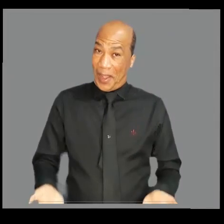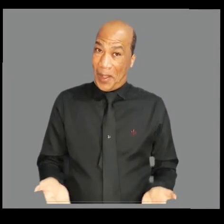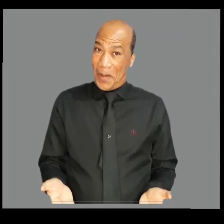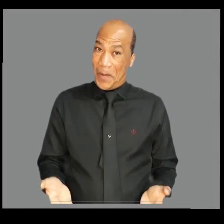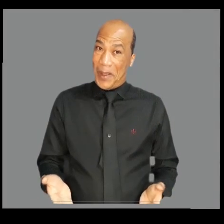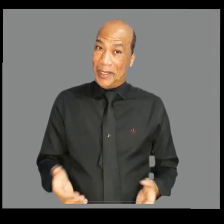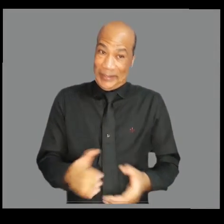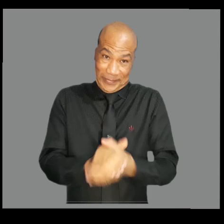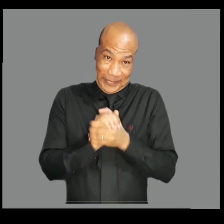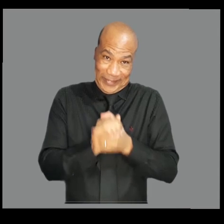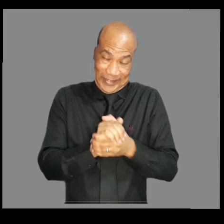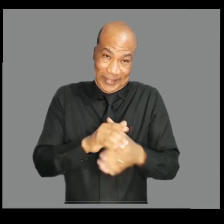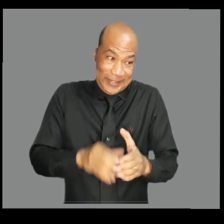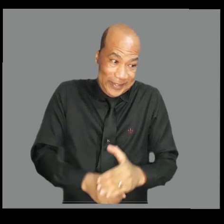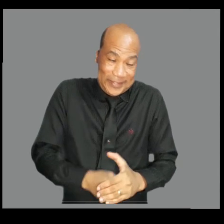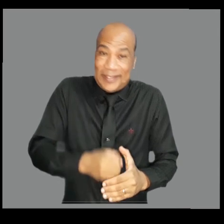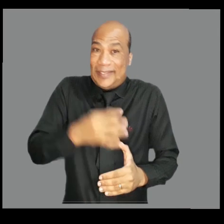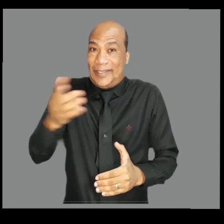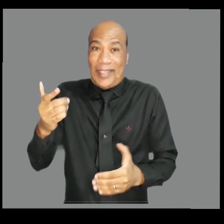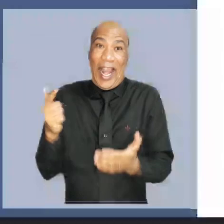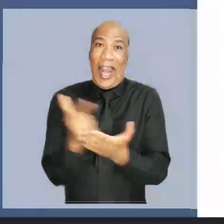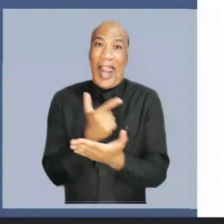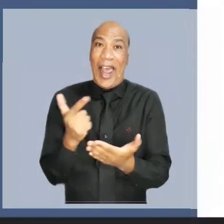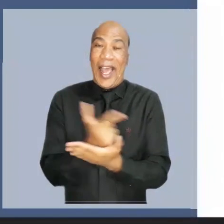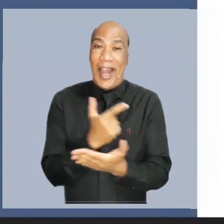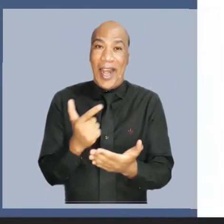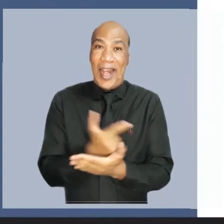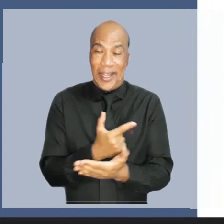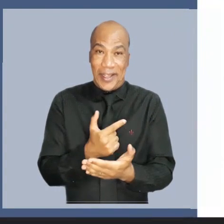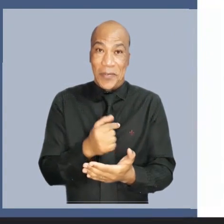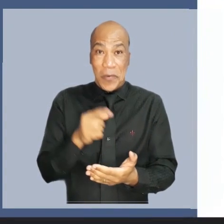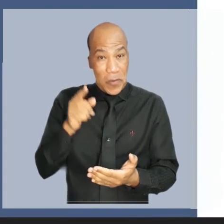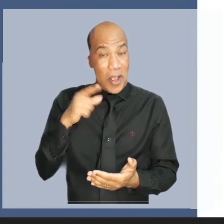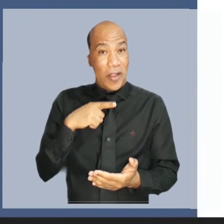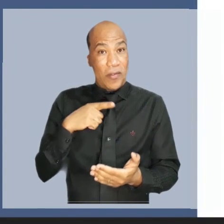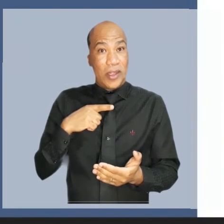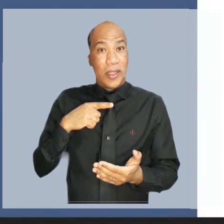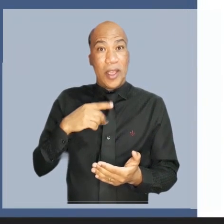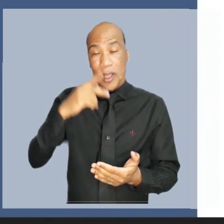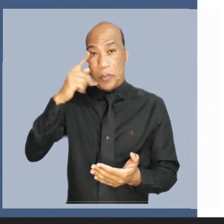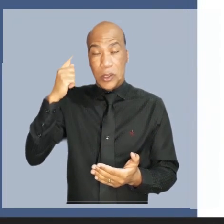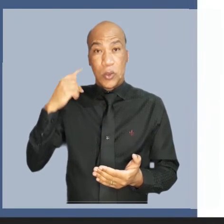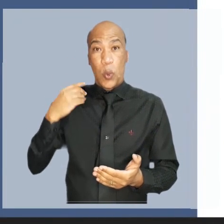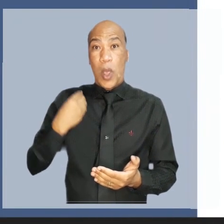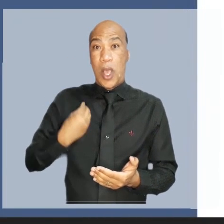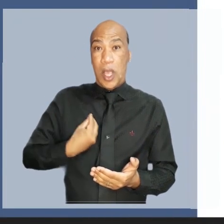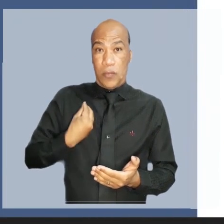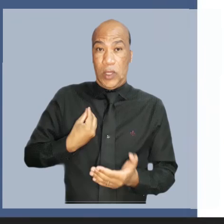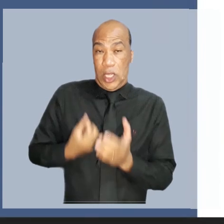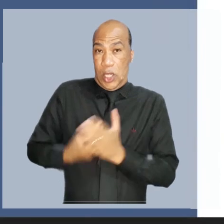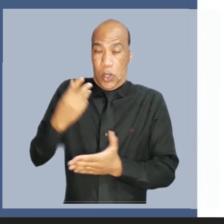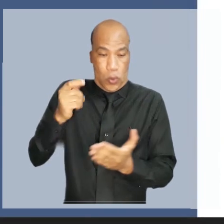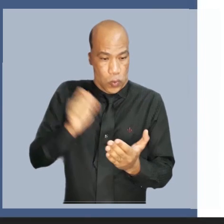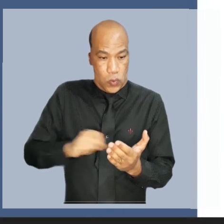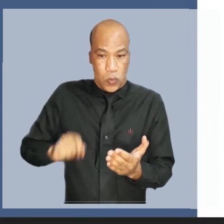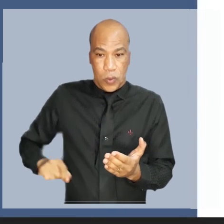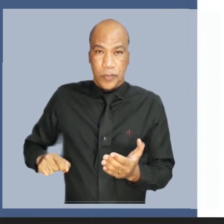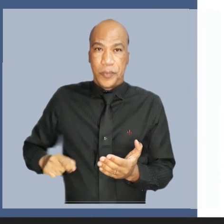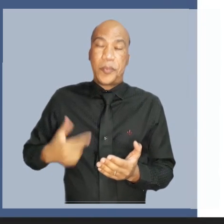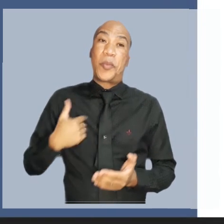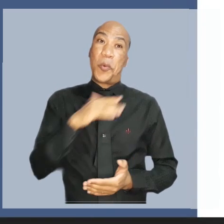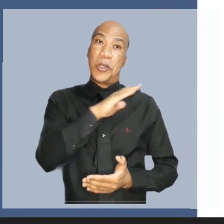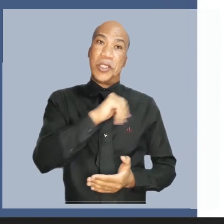a Luana Pimenta Andrada, a subsecretária de Ensino à Distância da nossa Escola de Formação Judiciária. Por favor,